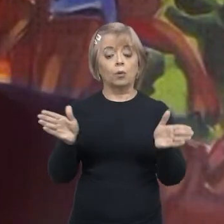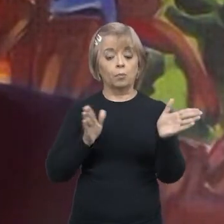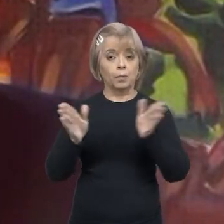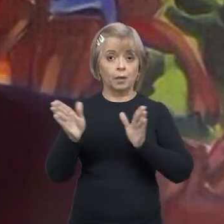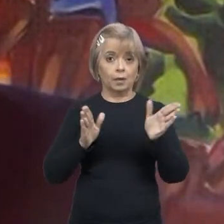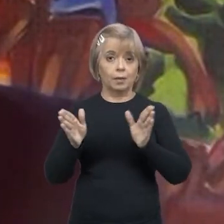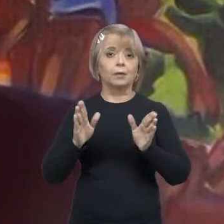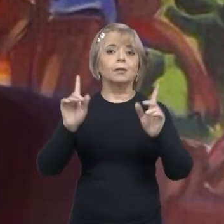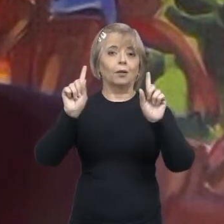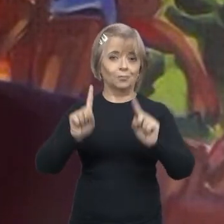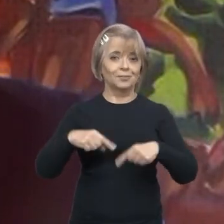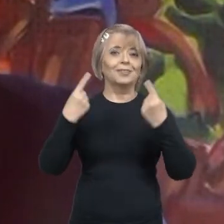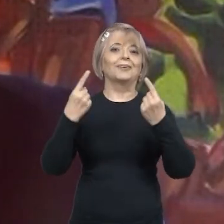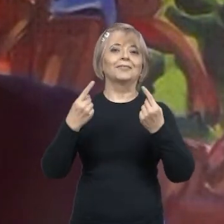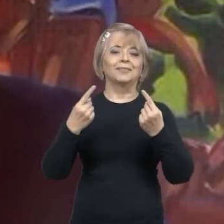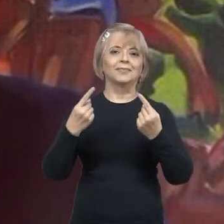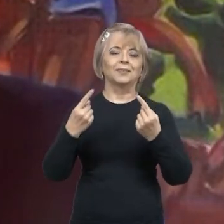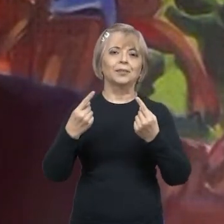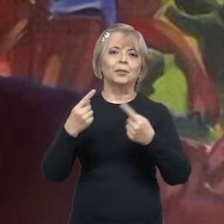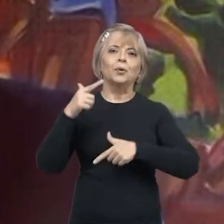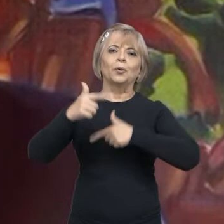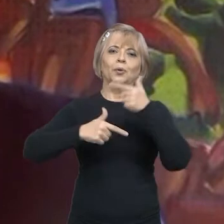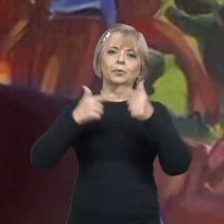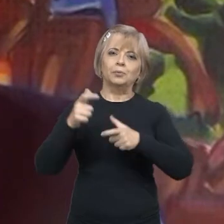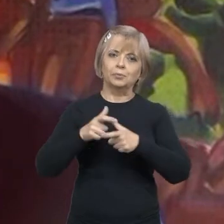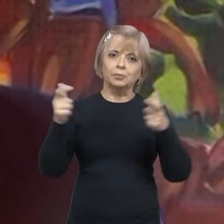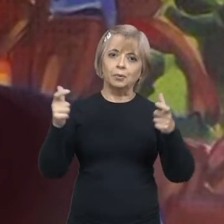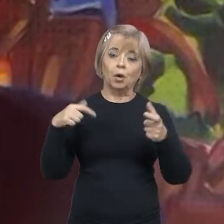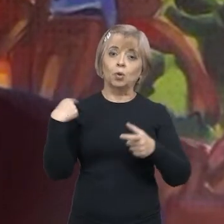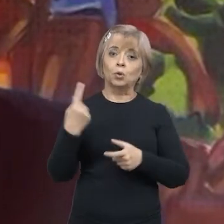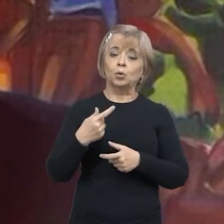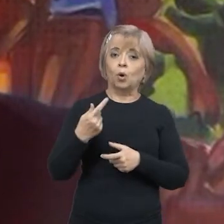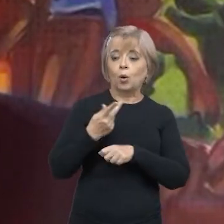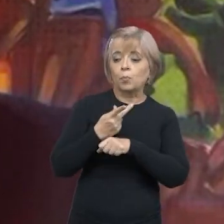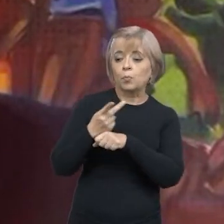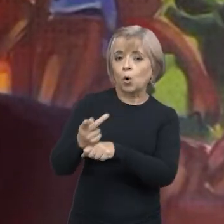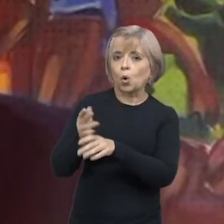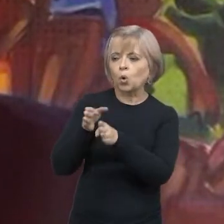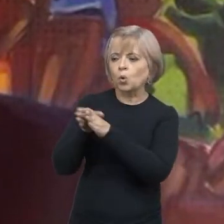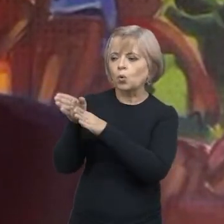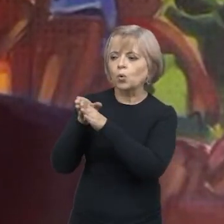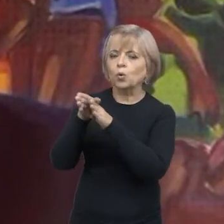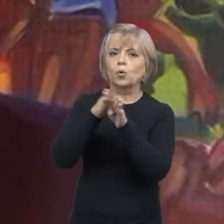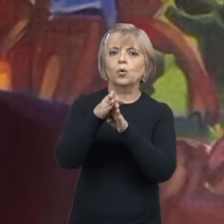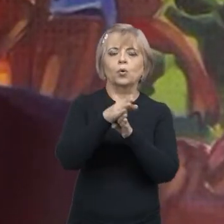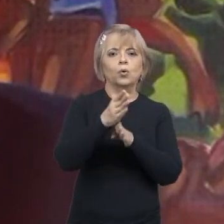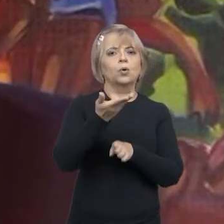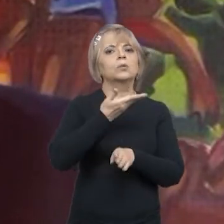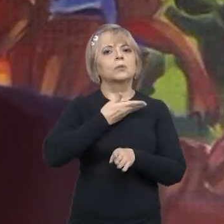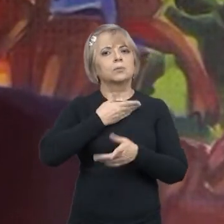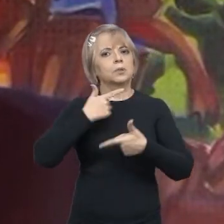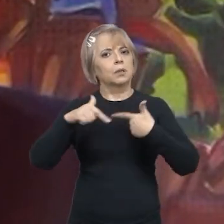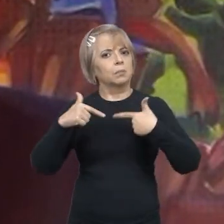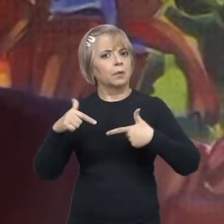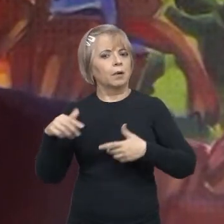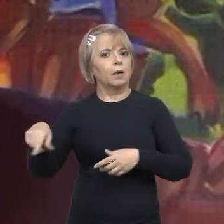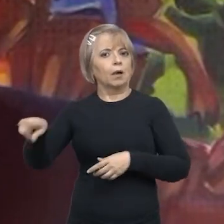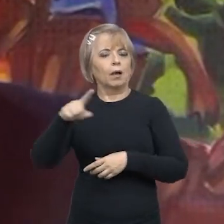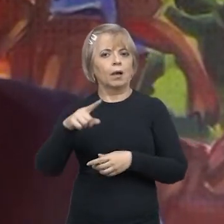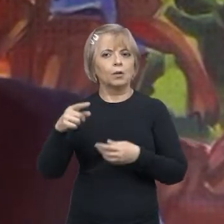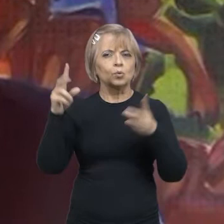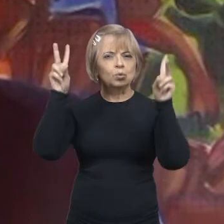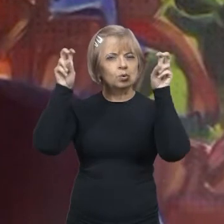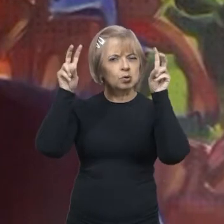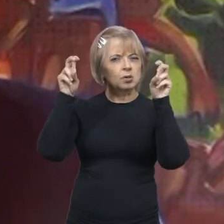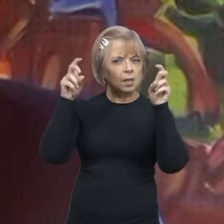tem sido um grande desafio e a gente buscou orientar os colegas nas temáticas mais sensíveis, não